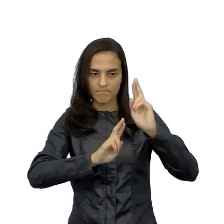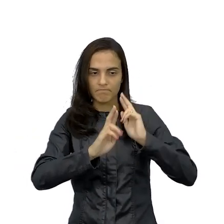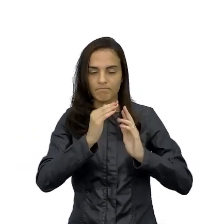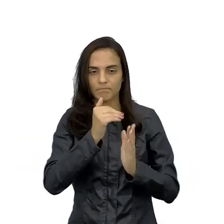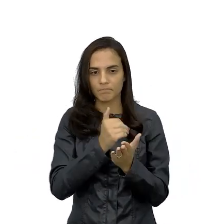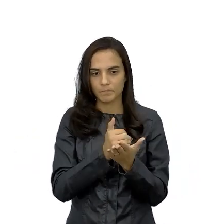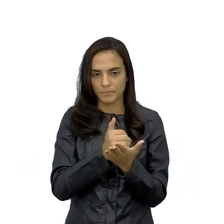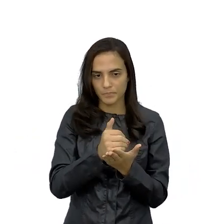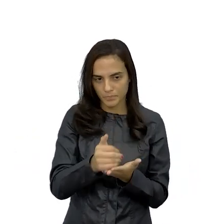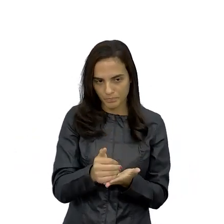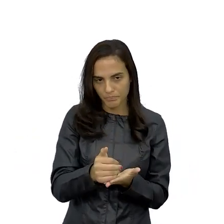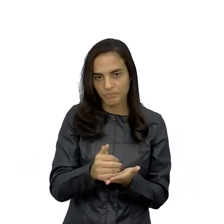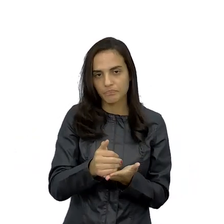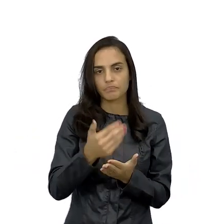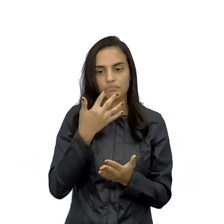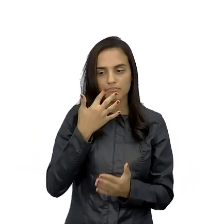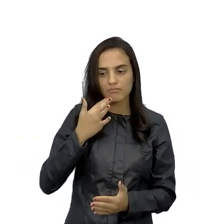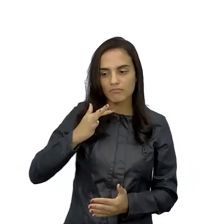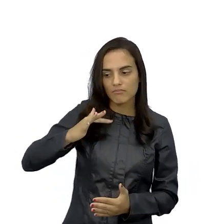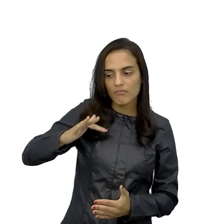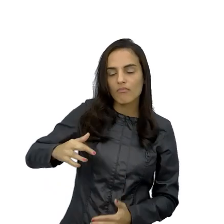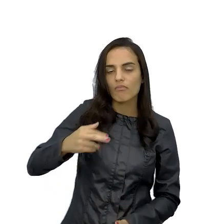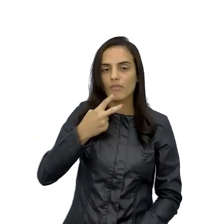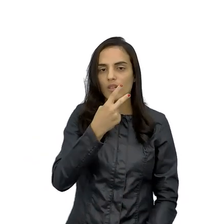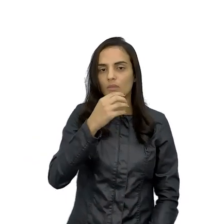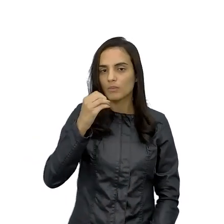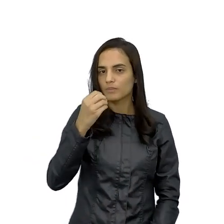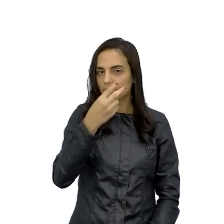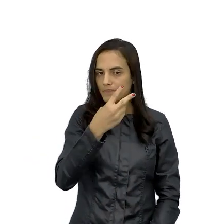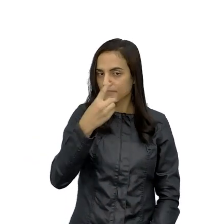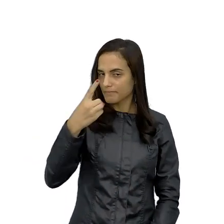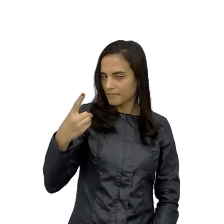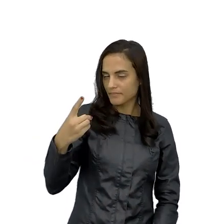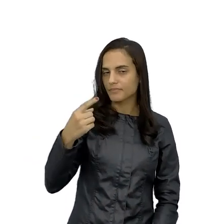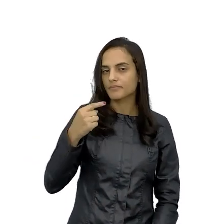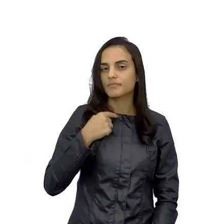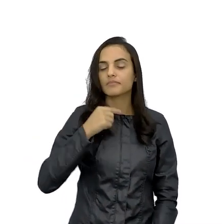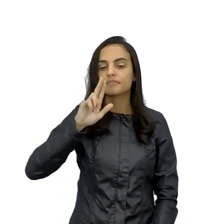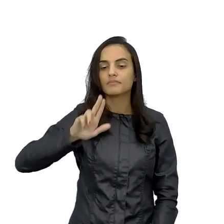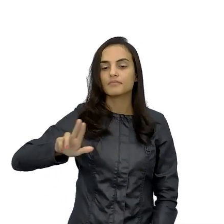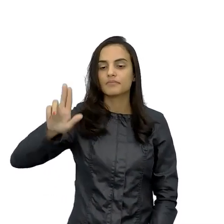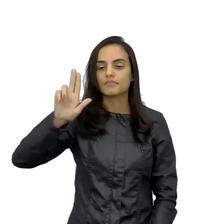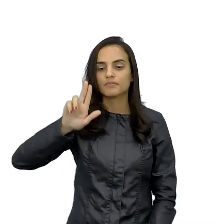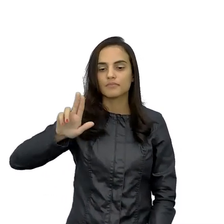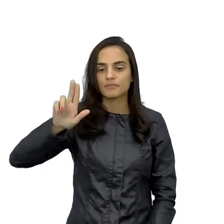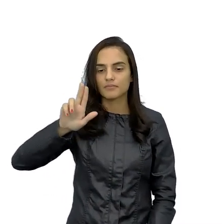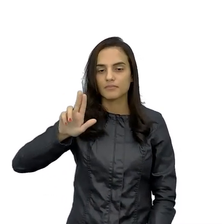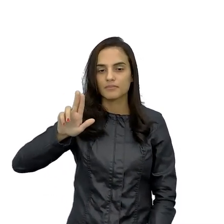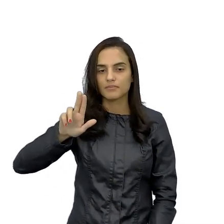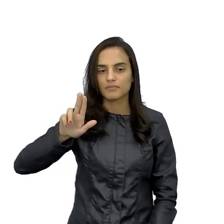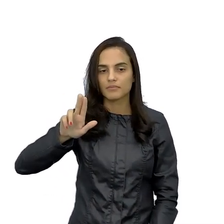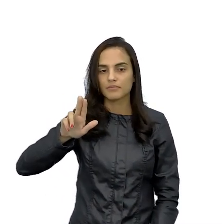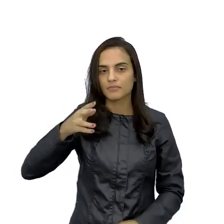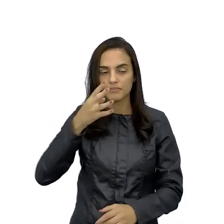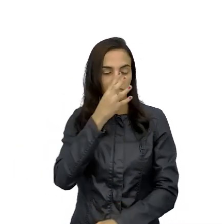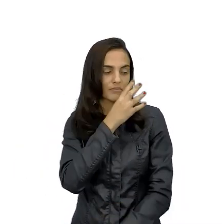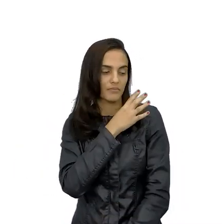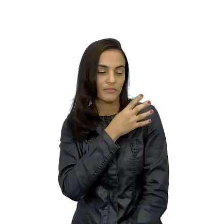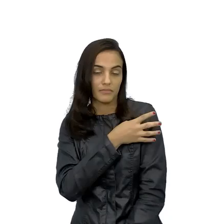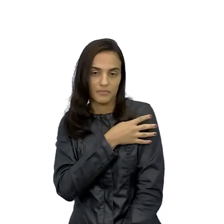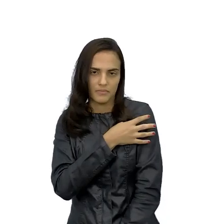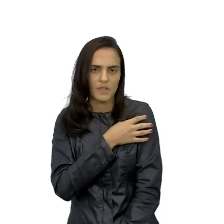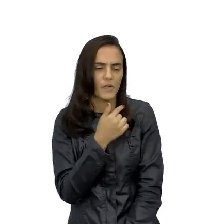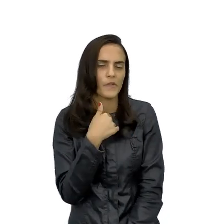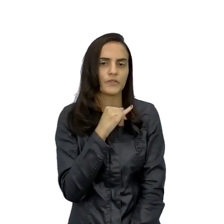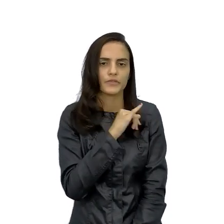entrada das crianças em 2021, eu utilizei aqui o 4º ano. E eu vou